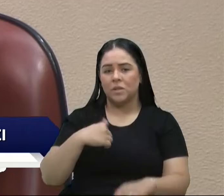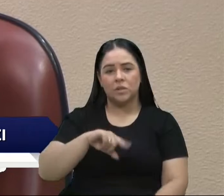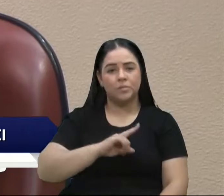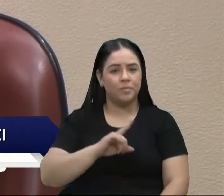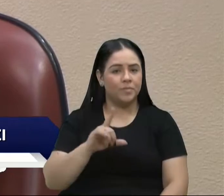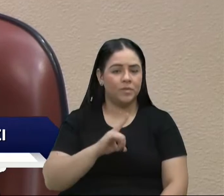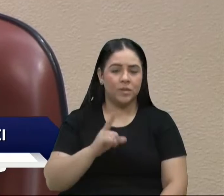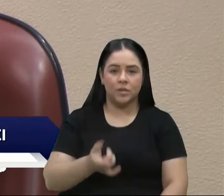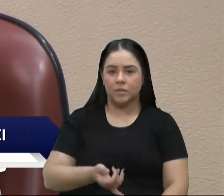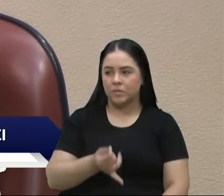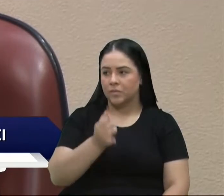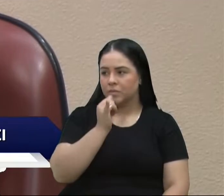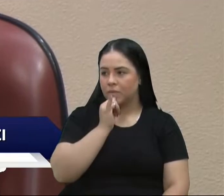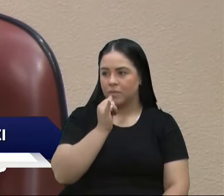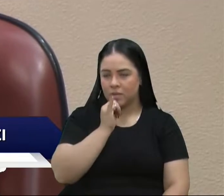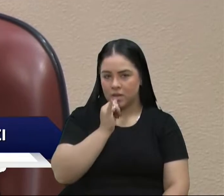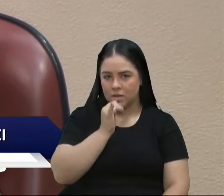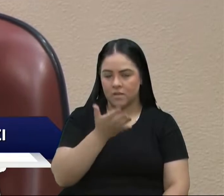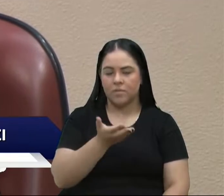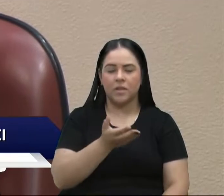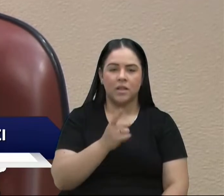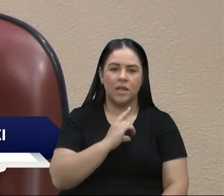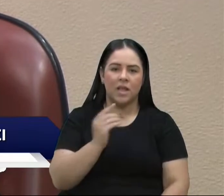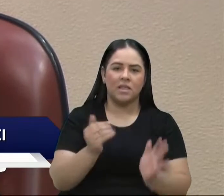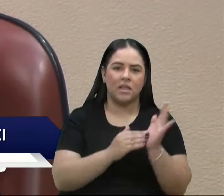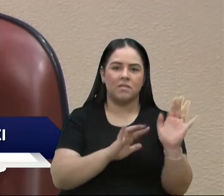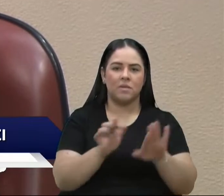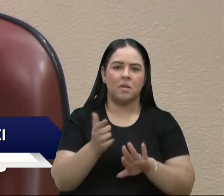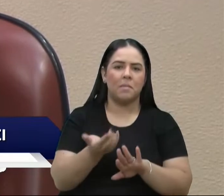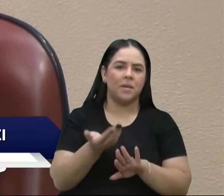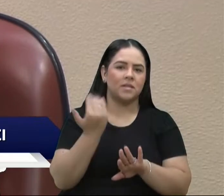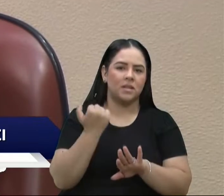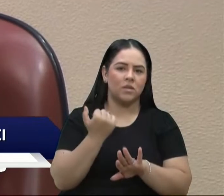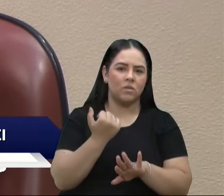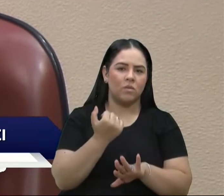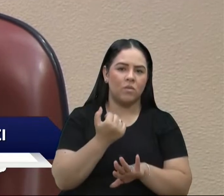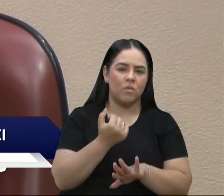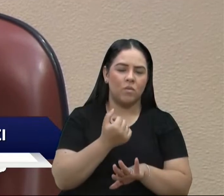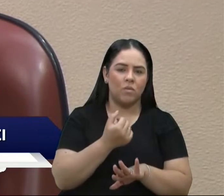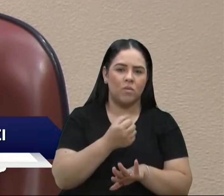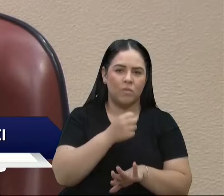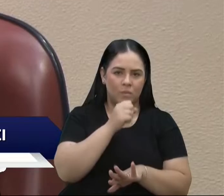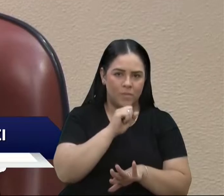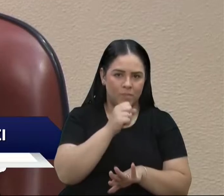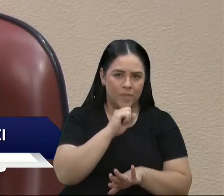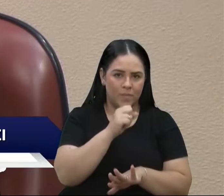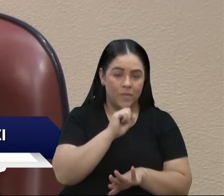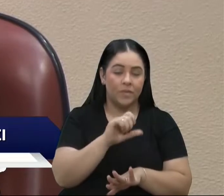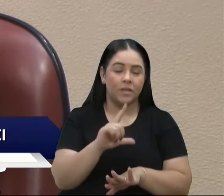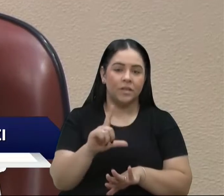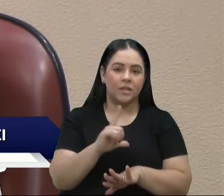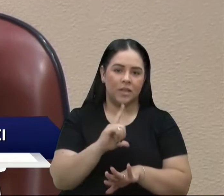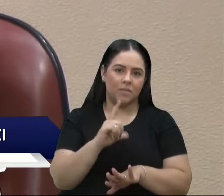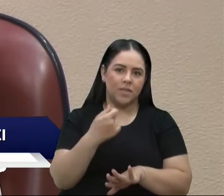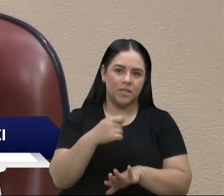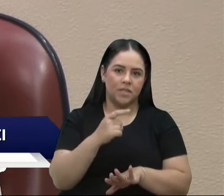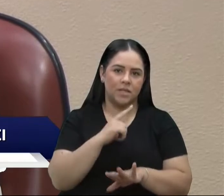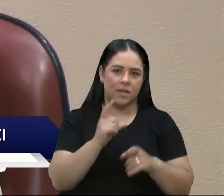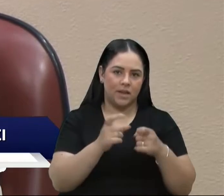casos, por exemplo, a gente tinha até a semana passada na UPA um senhor que ele precisava de uma internação clínica, tinha